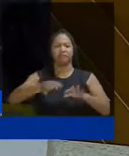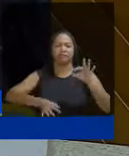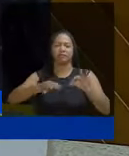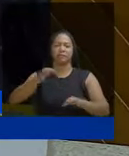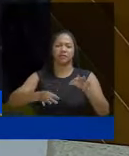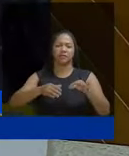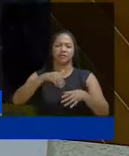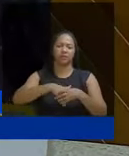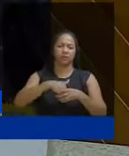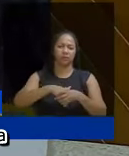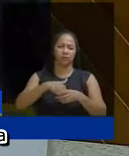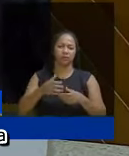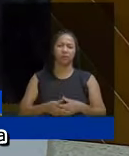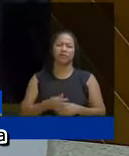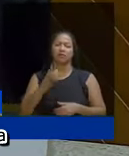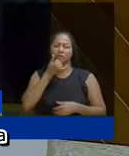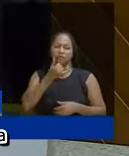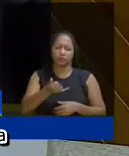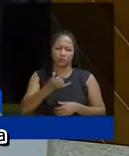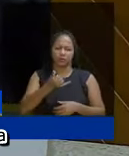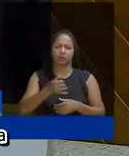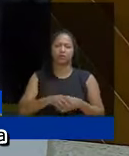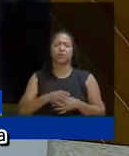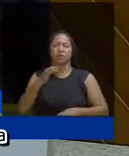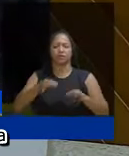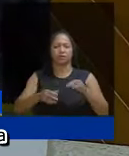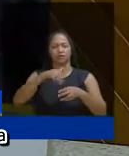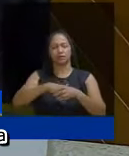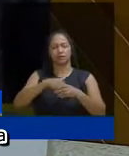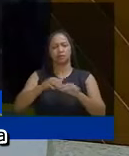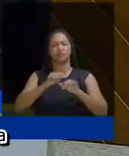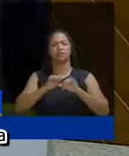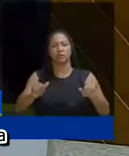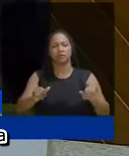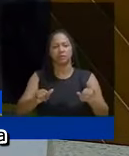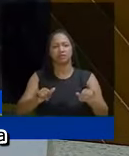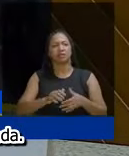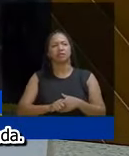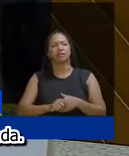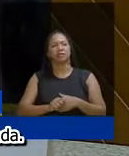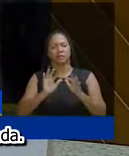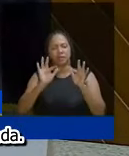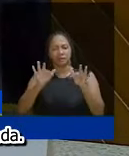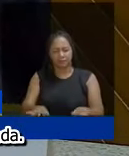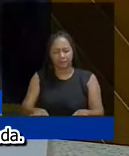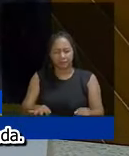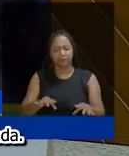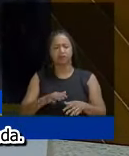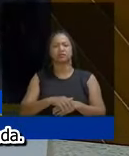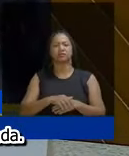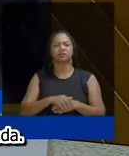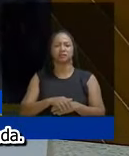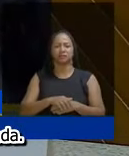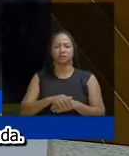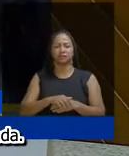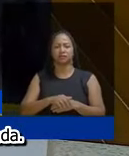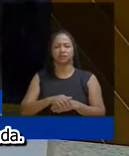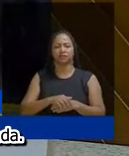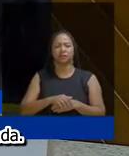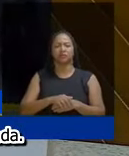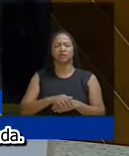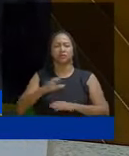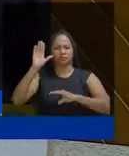Eleitoral, cabe à Justiça Eleitoral dizer se foi ou não para fins de enquadramento na